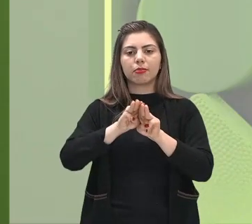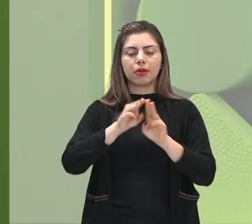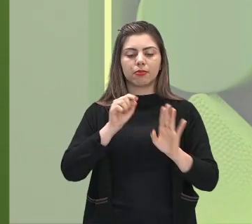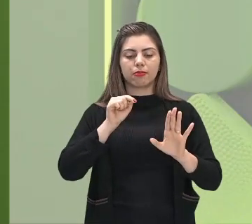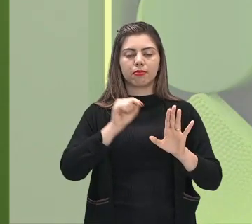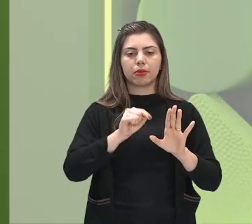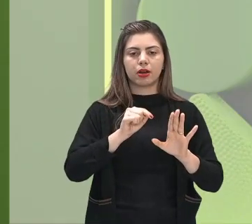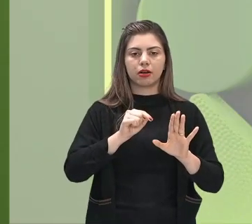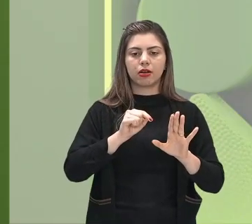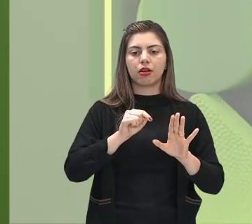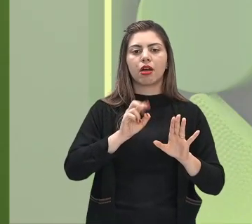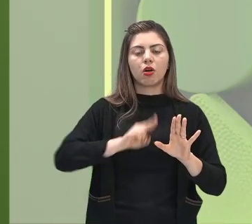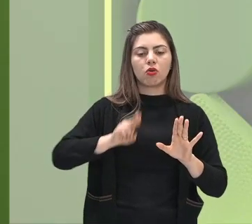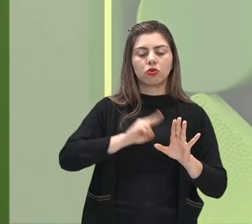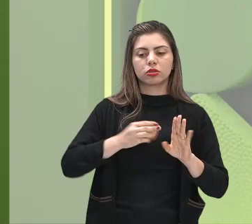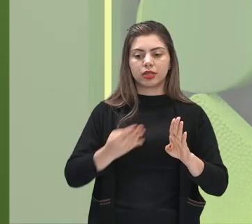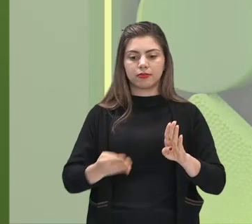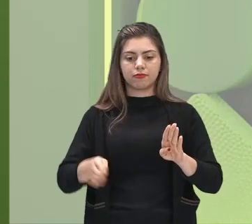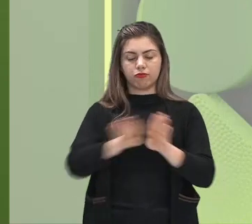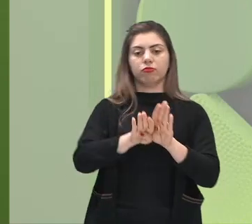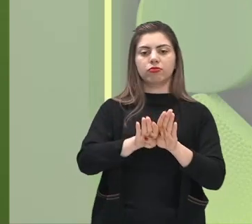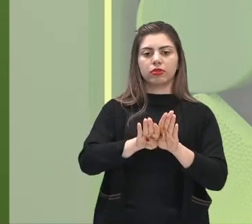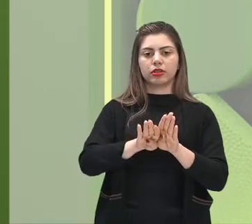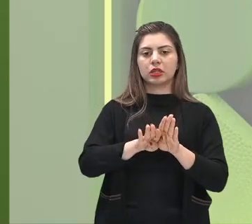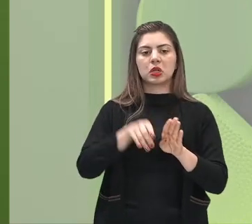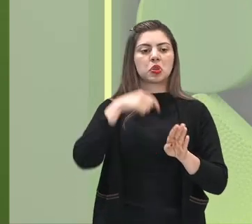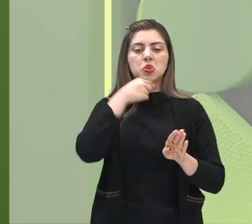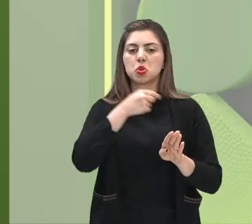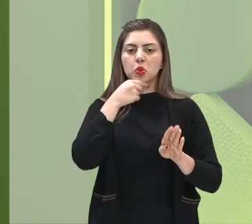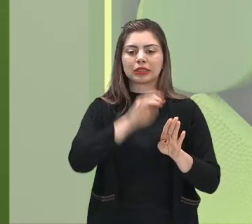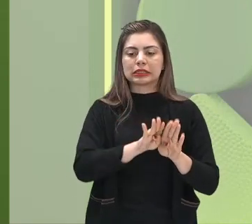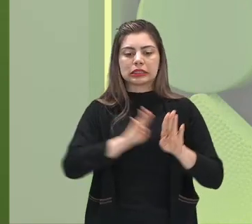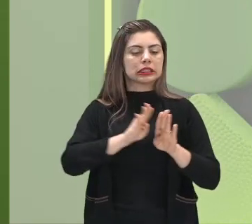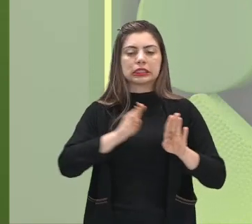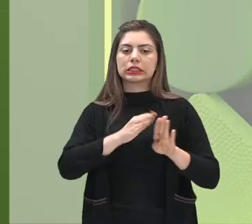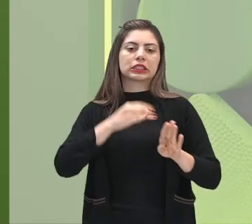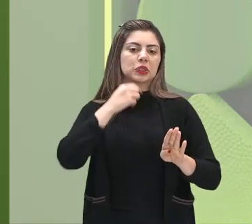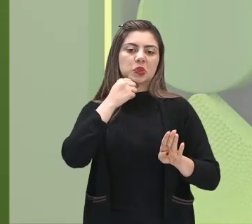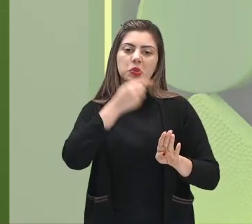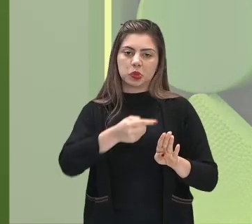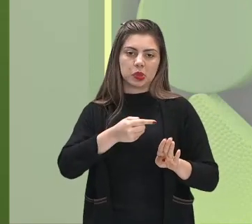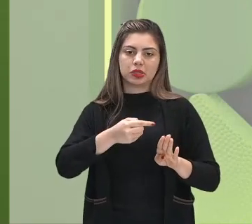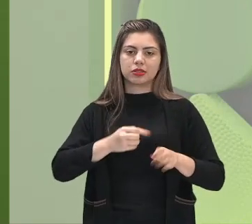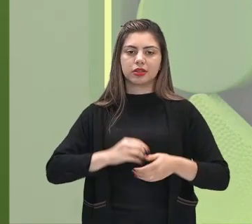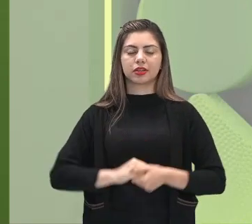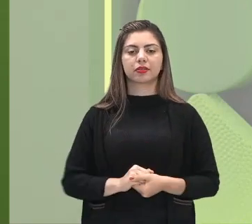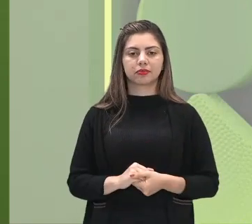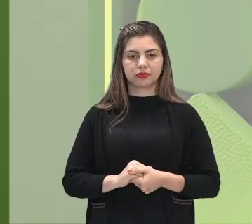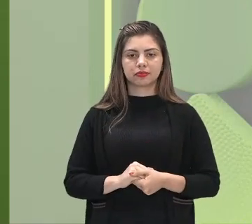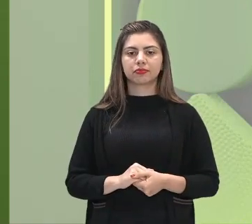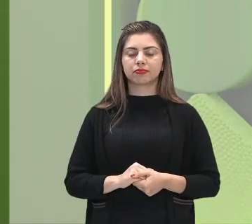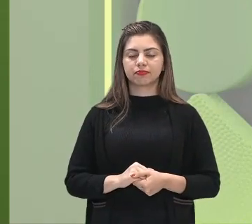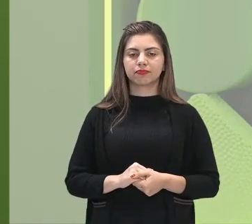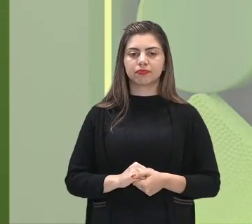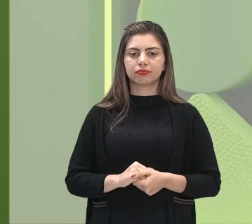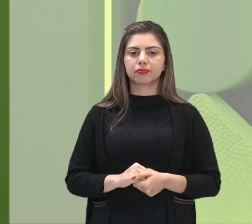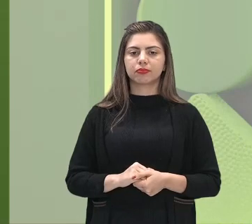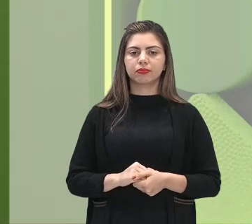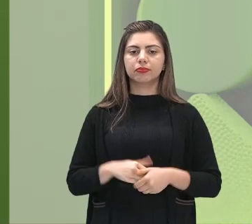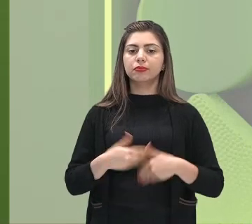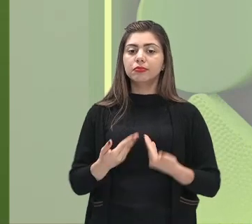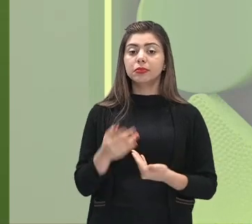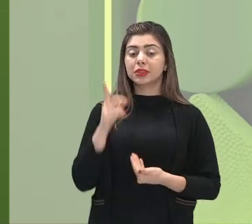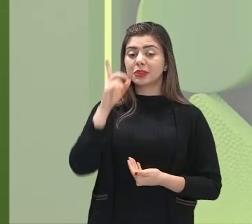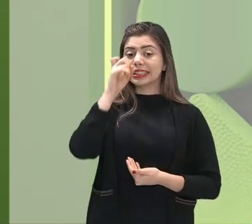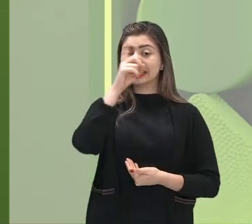Gente, é muito forte essa atração, a pessoa não consegue separar quando o eletroímã está ligado, certo? E é mais difícil